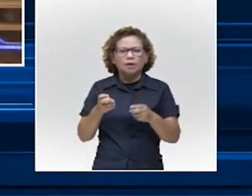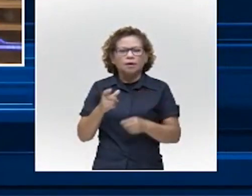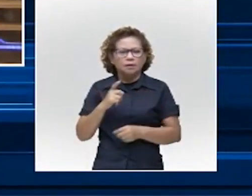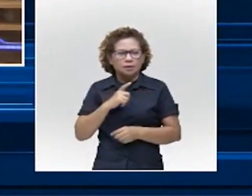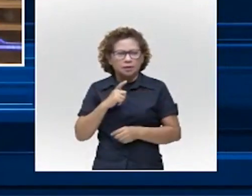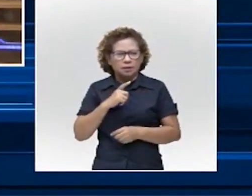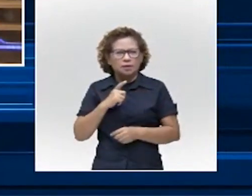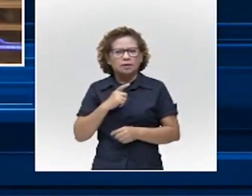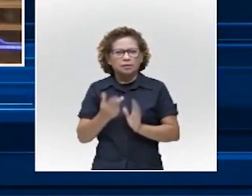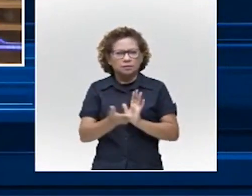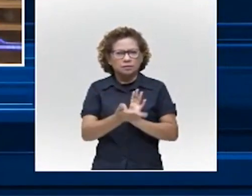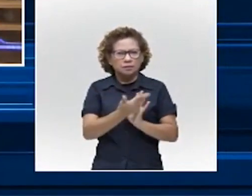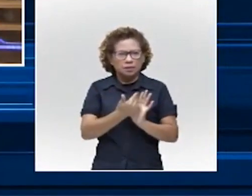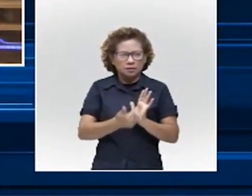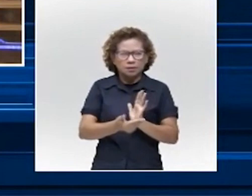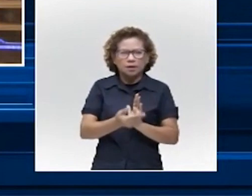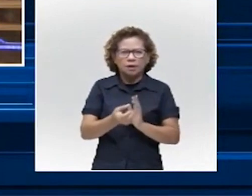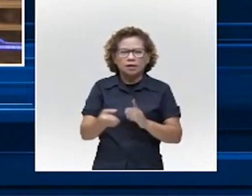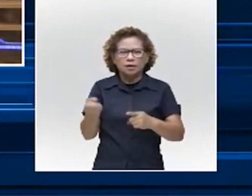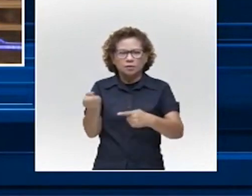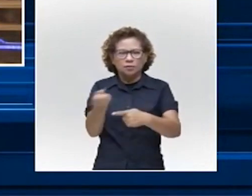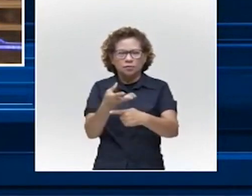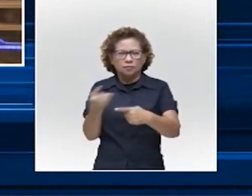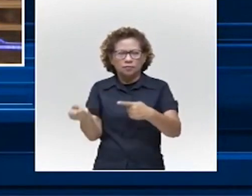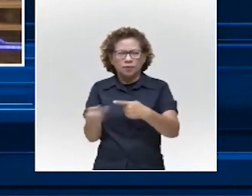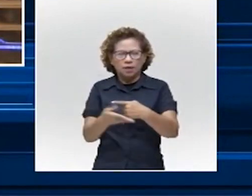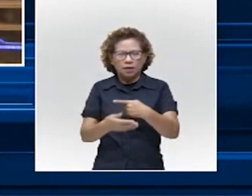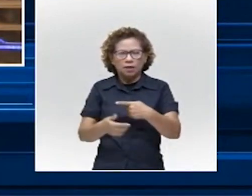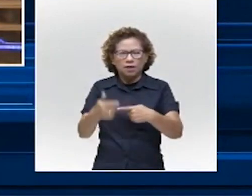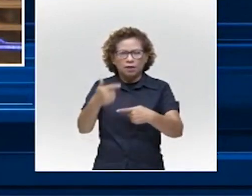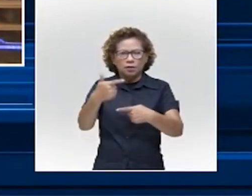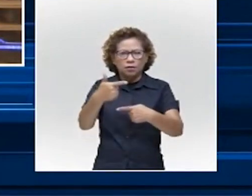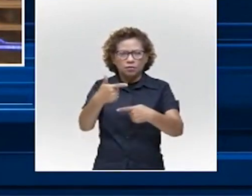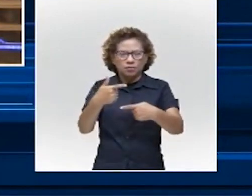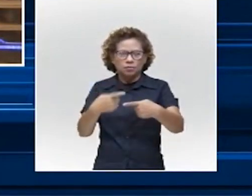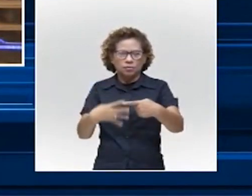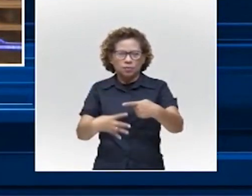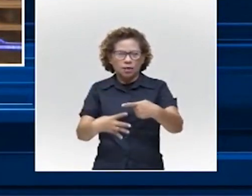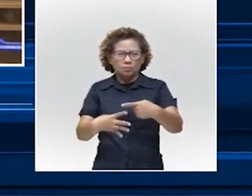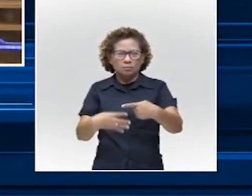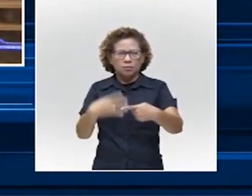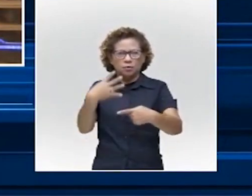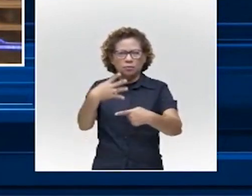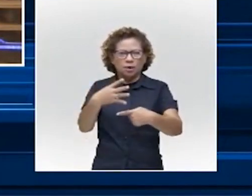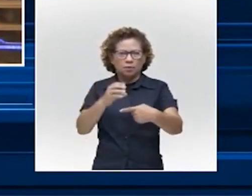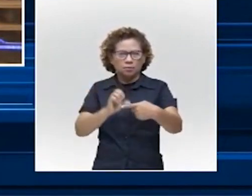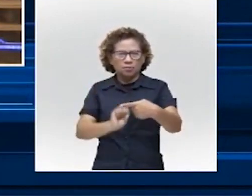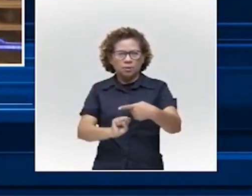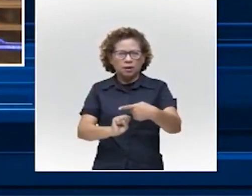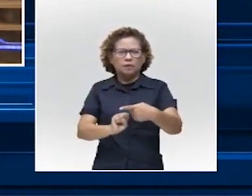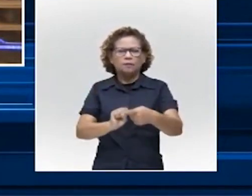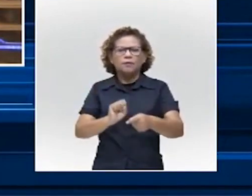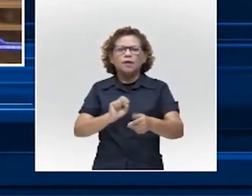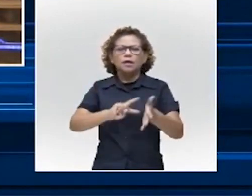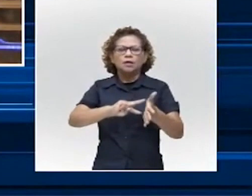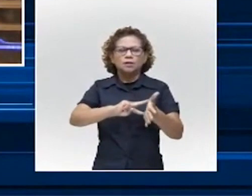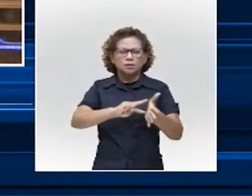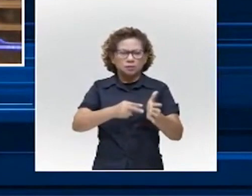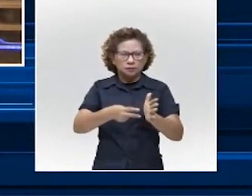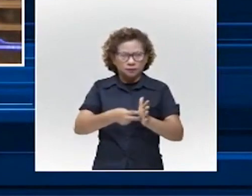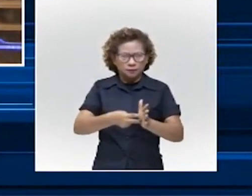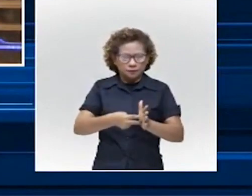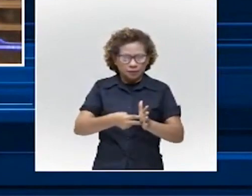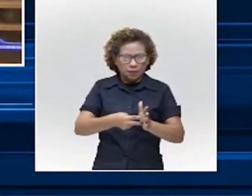nossa imagem, que a fração correspondente 2 quartos e 4 oitavos significam, né, que os valores